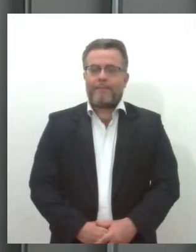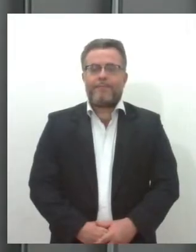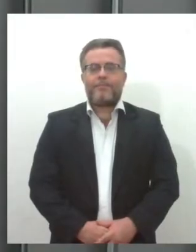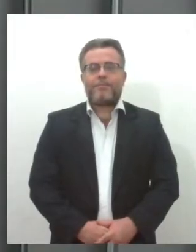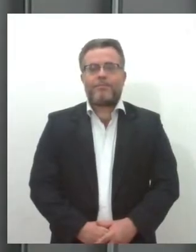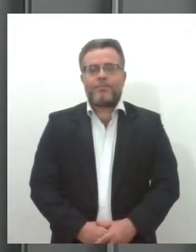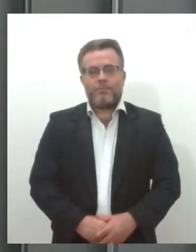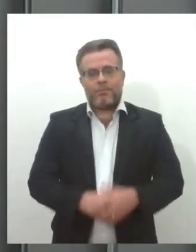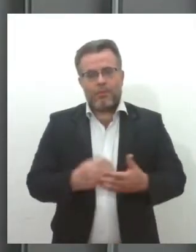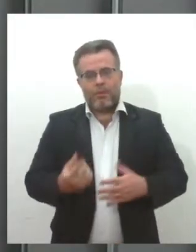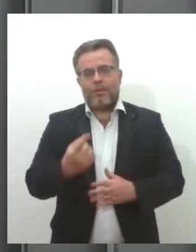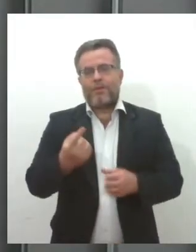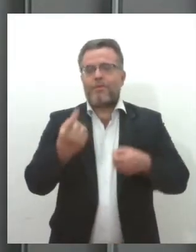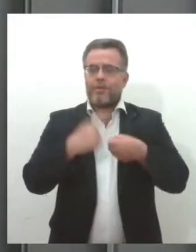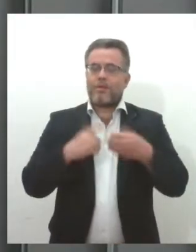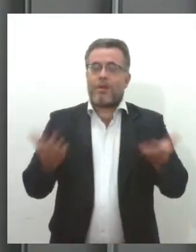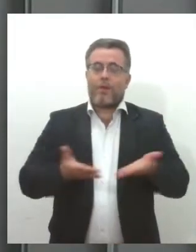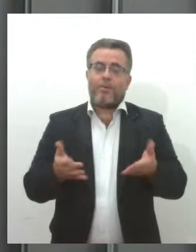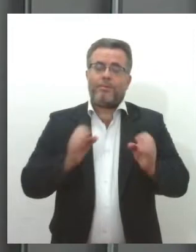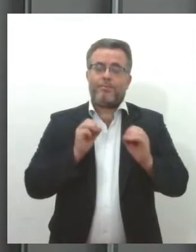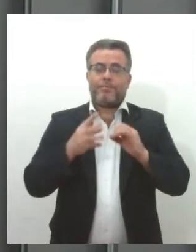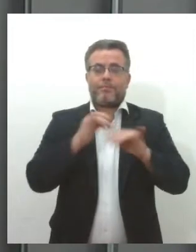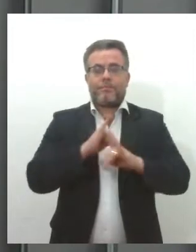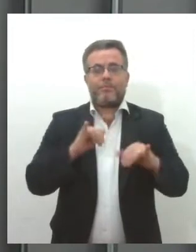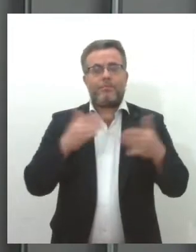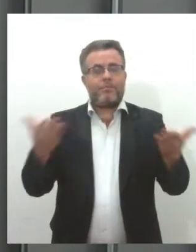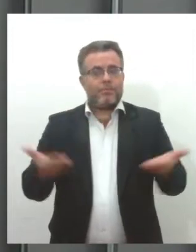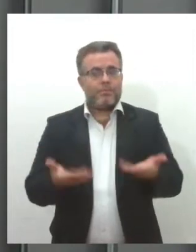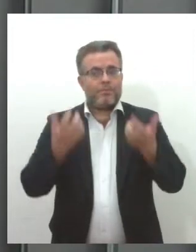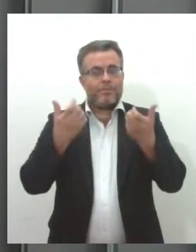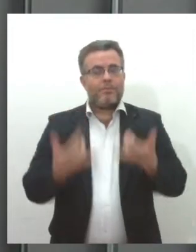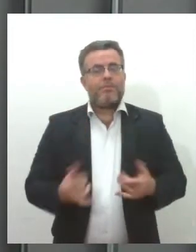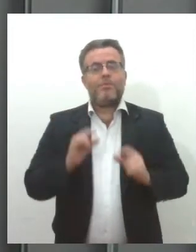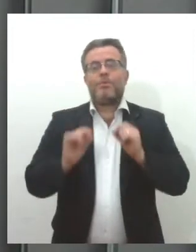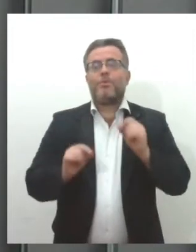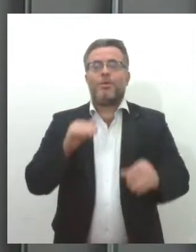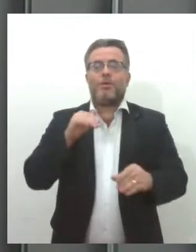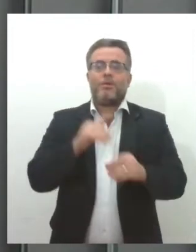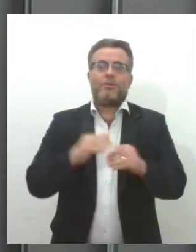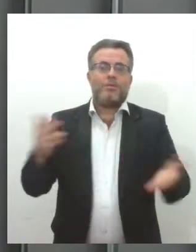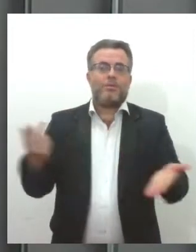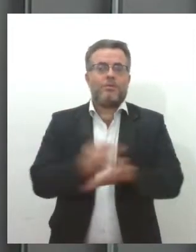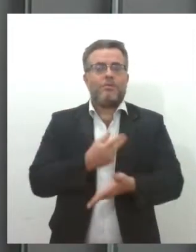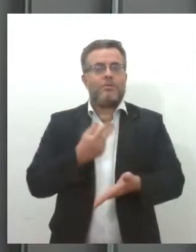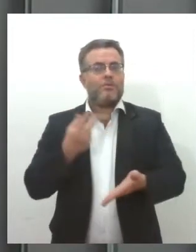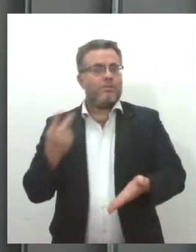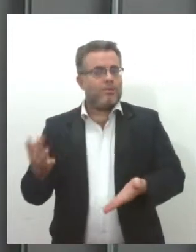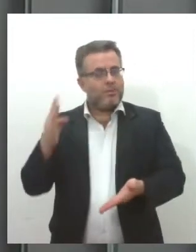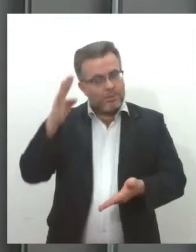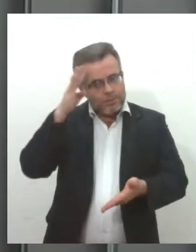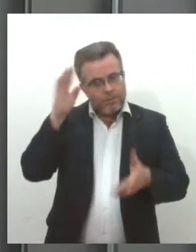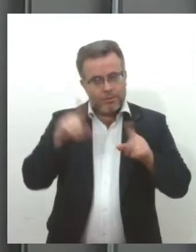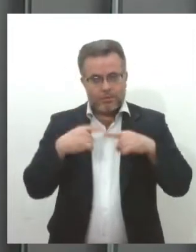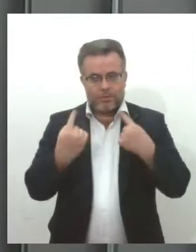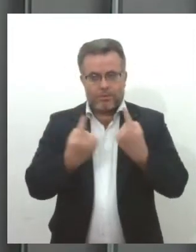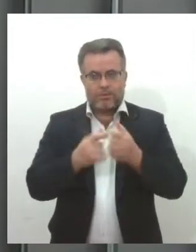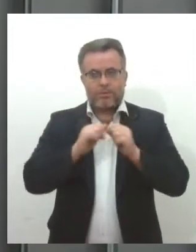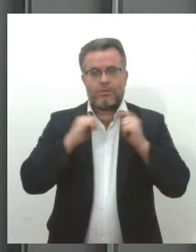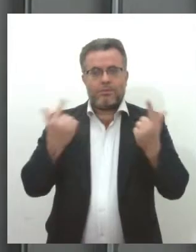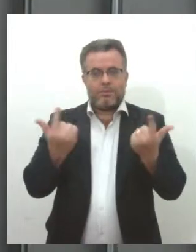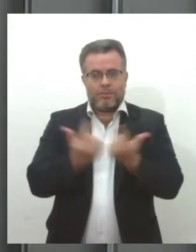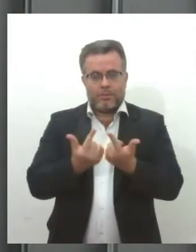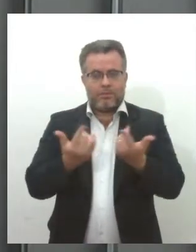Nós já estamos de volta com a lesa notícia agora para falar das votações que aconteceram na sessão da quarta-feira na Assembleia